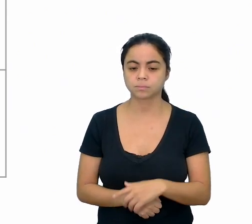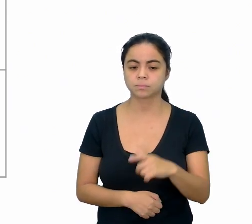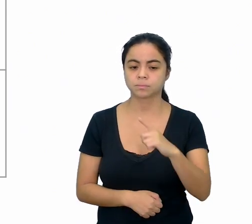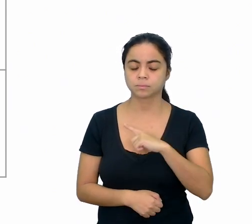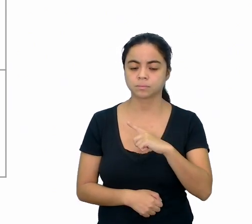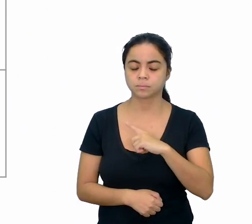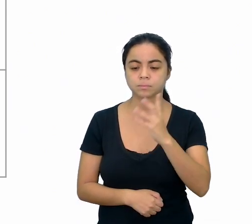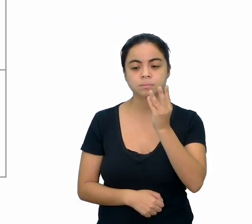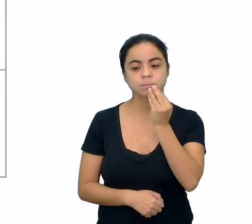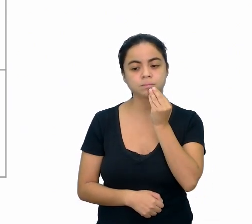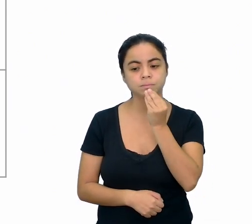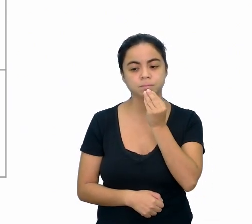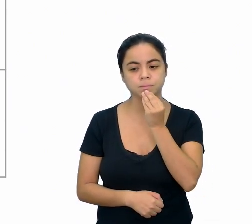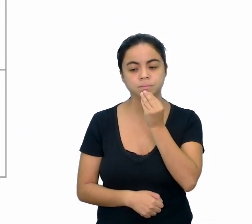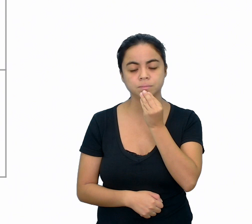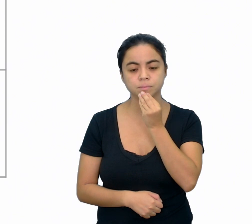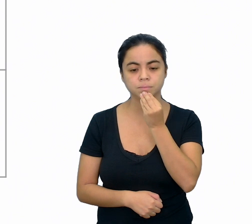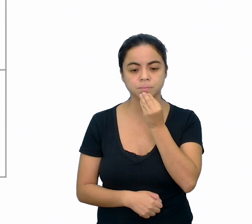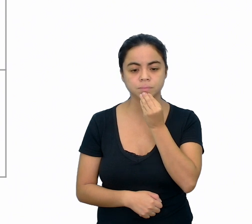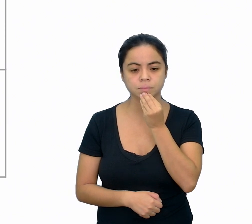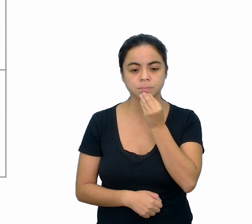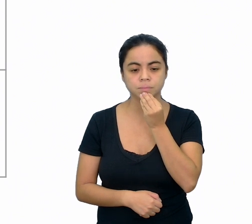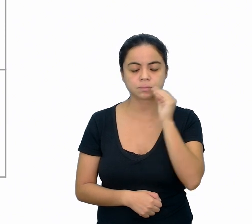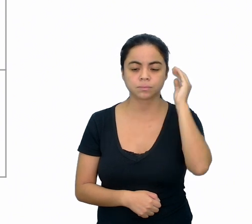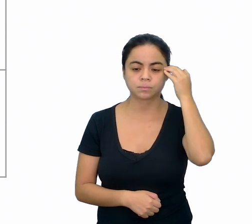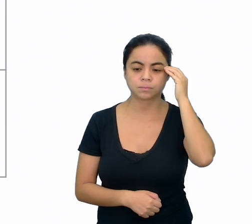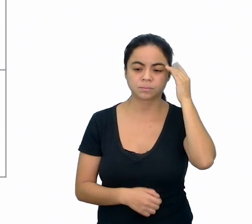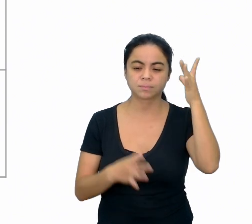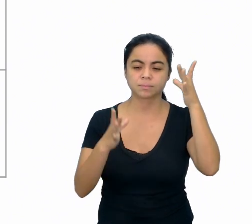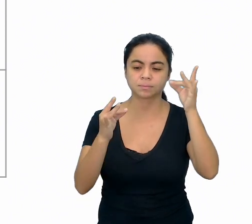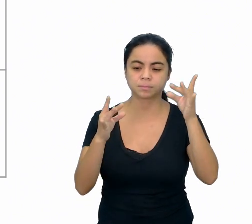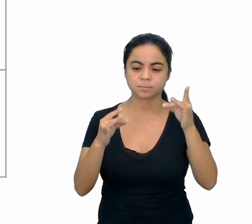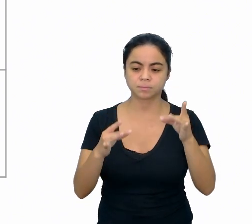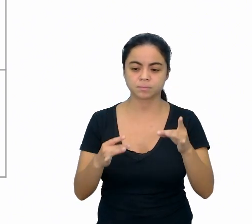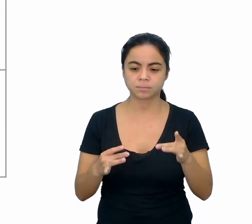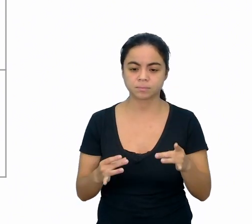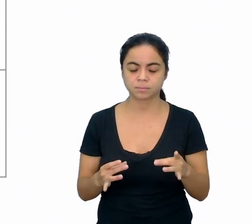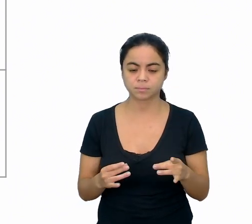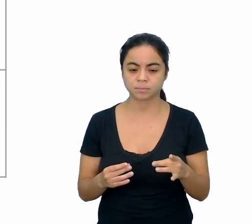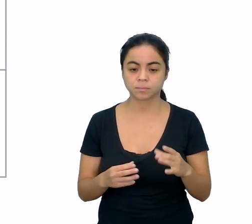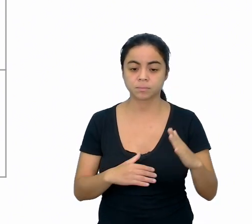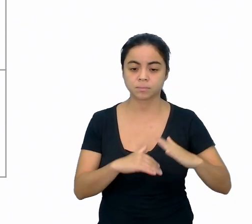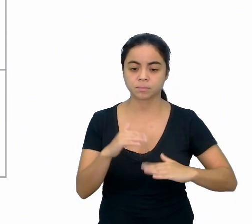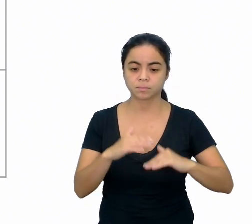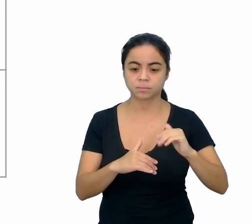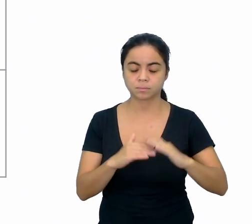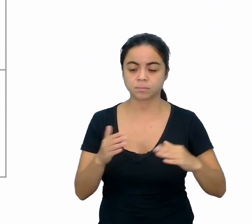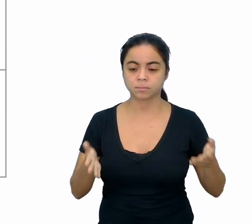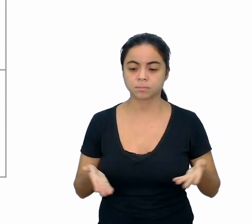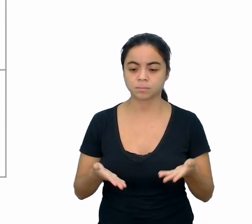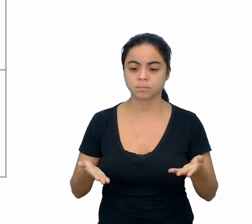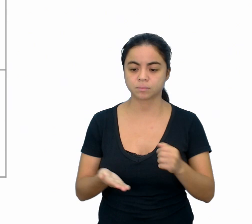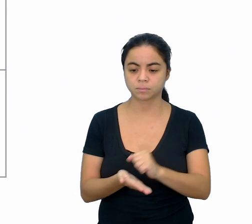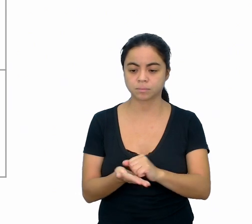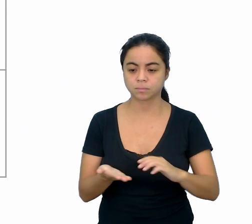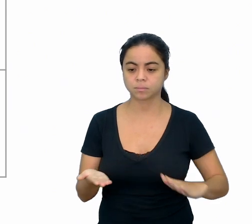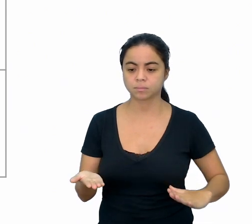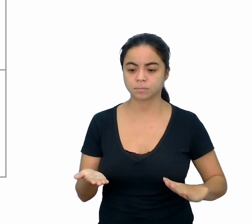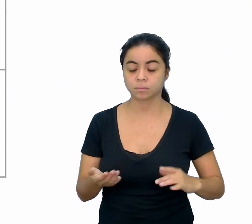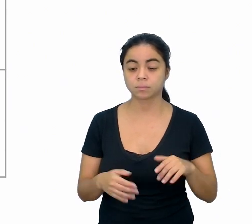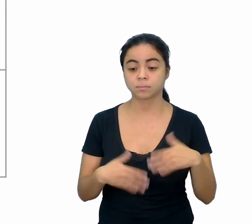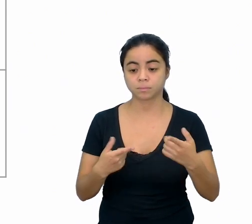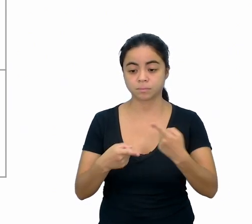a oportunidade de compreender com mais detalhes quais habilidades são mobilizadas por essa atividade e por